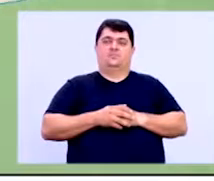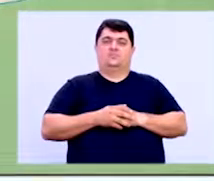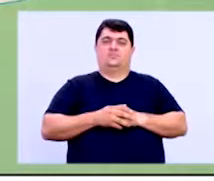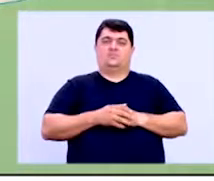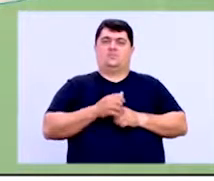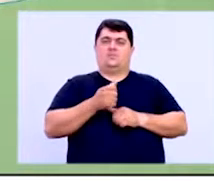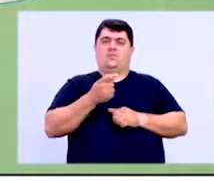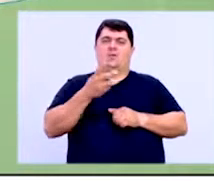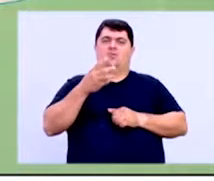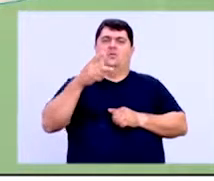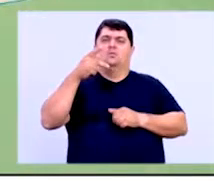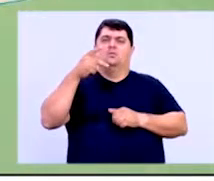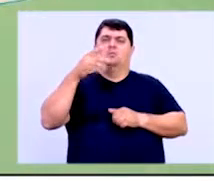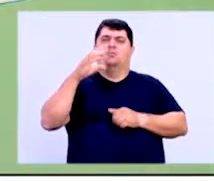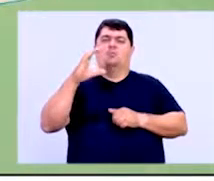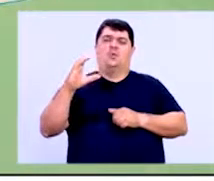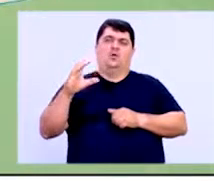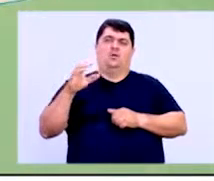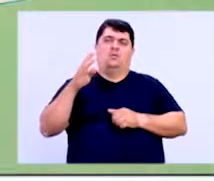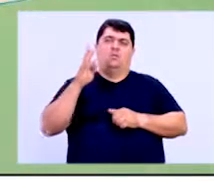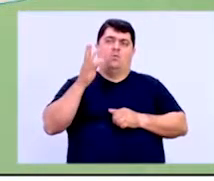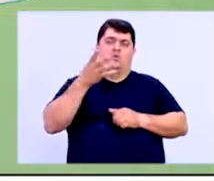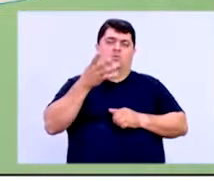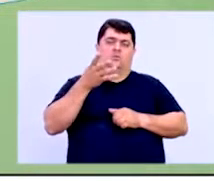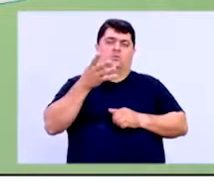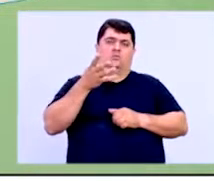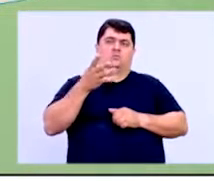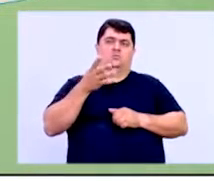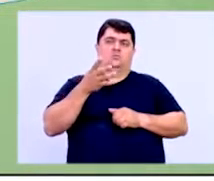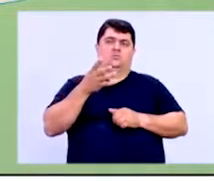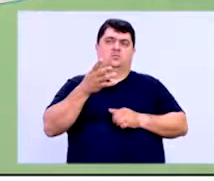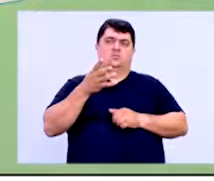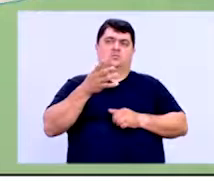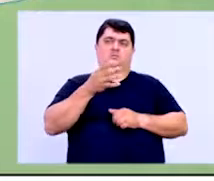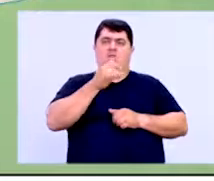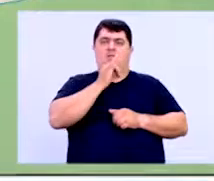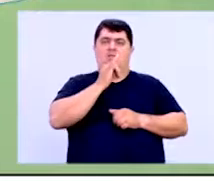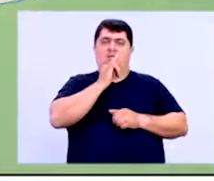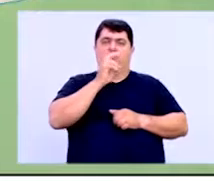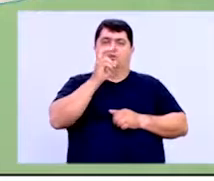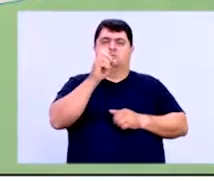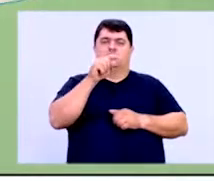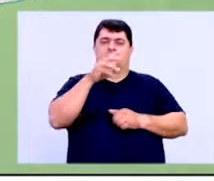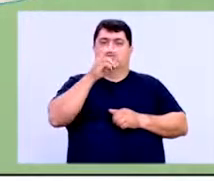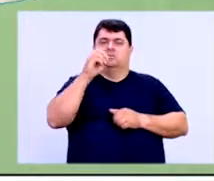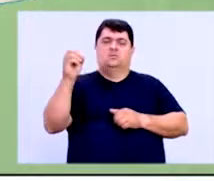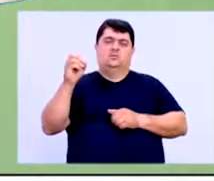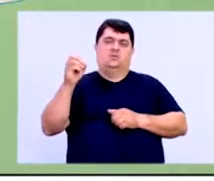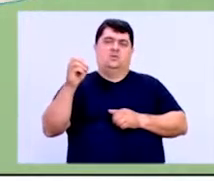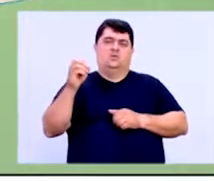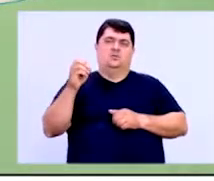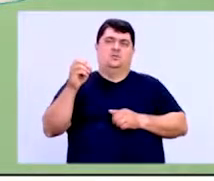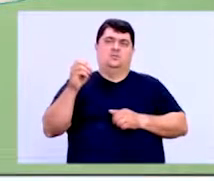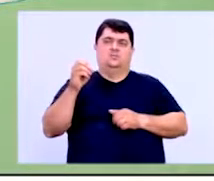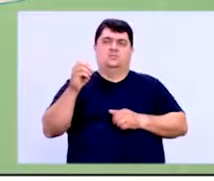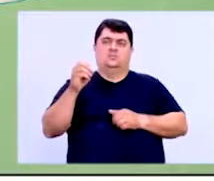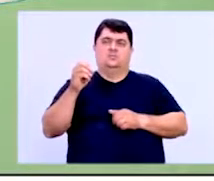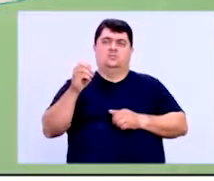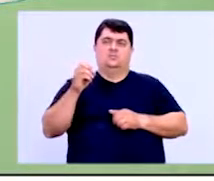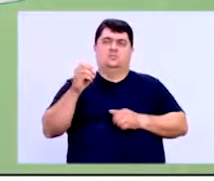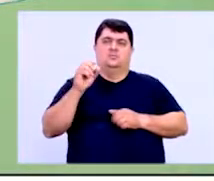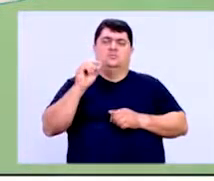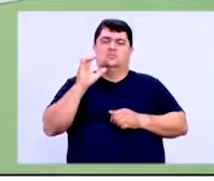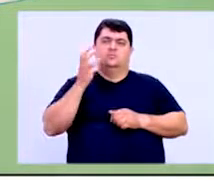era meu ponto de equilíbrio? 4.000. Vamos supor que essa empresa vendeu 5.500 unidades. Né? O